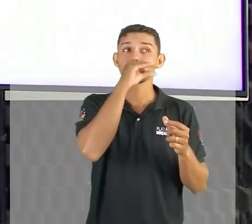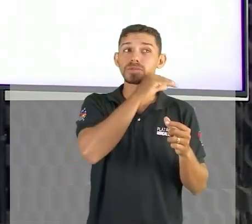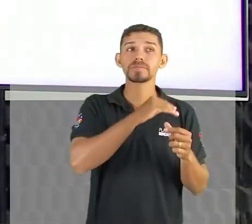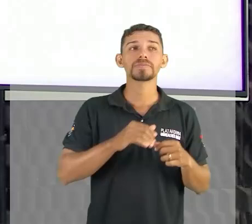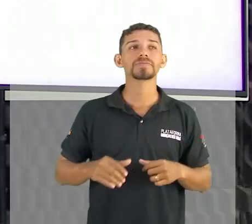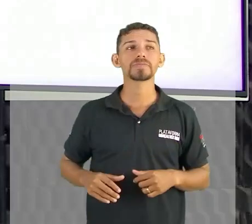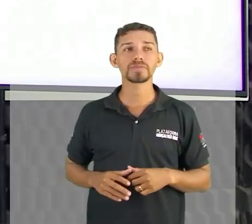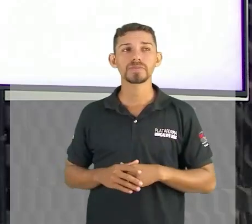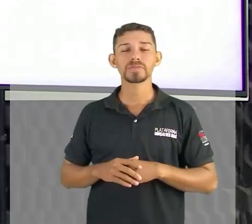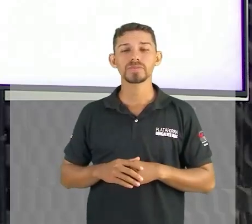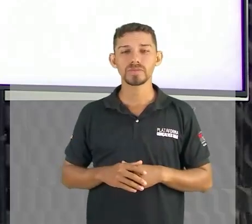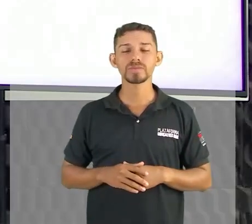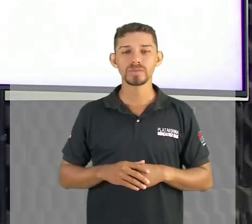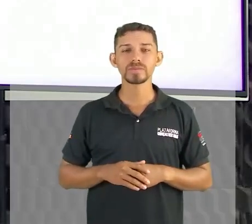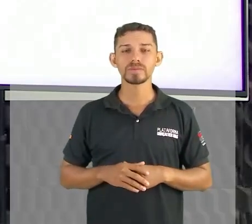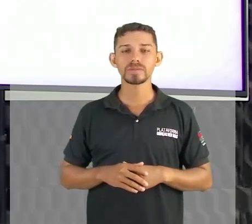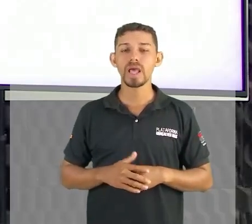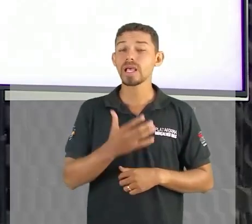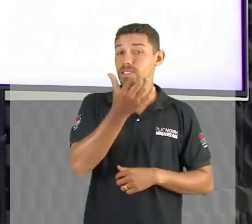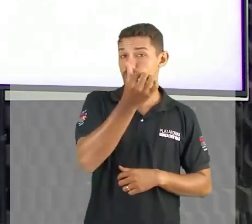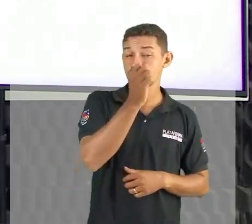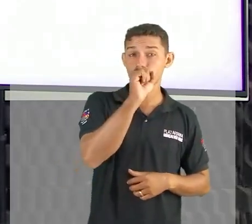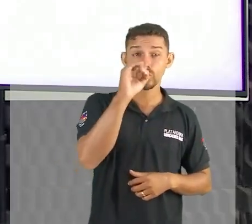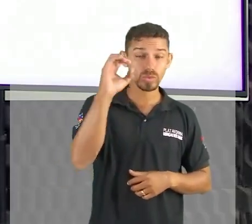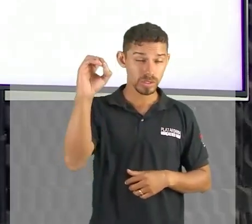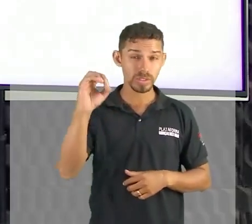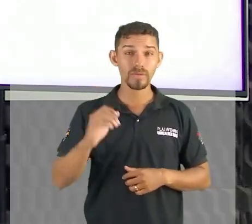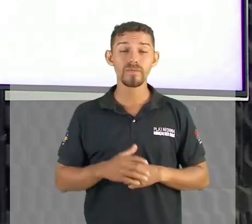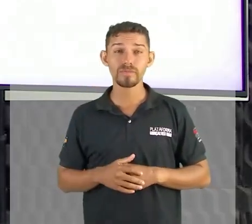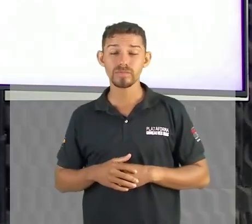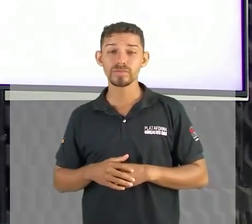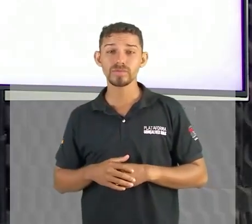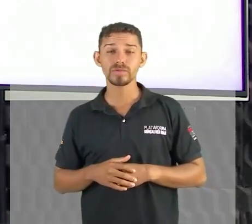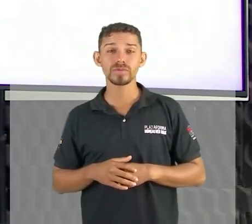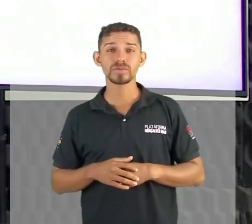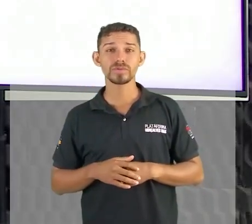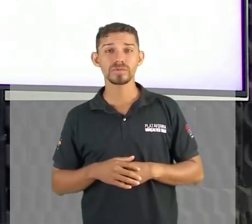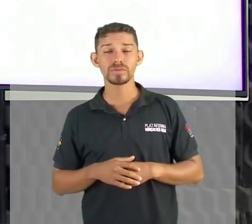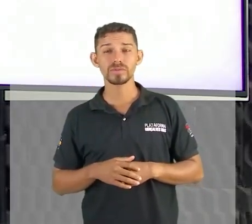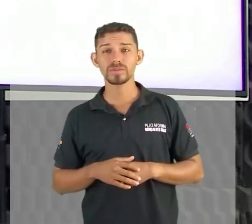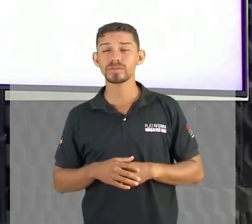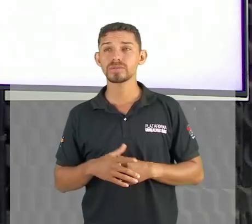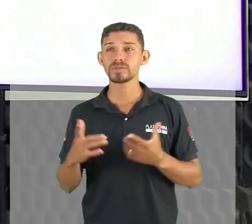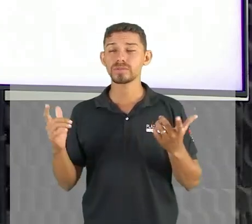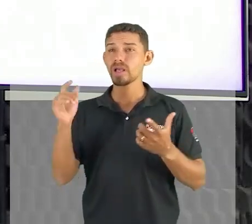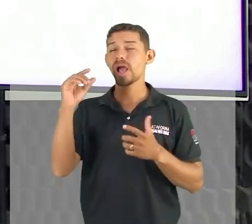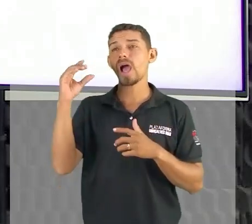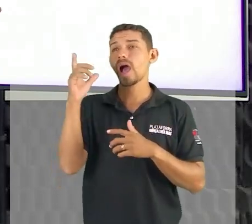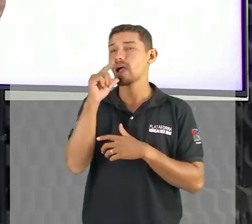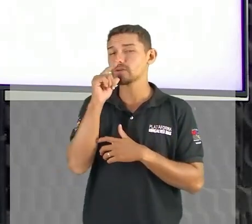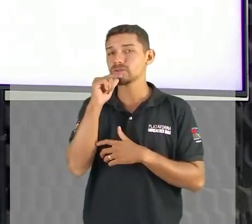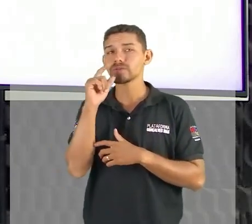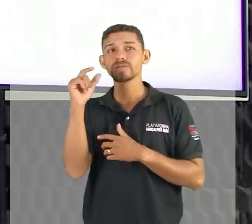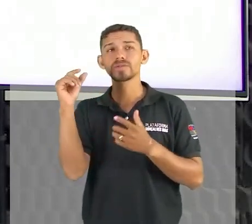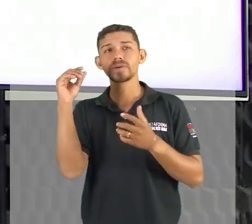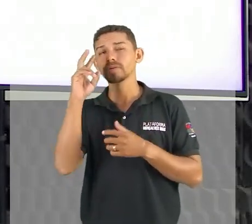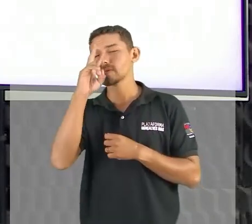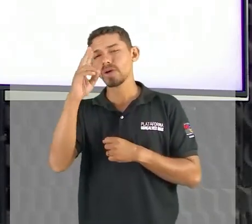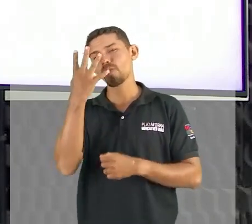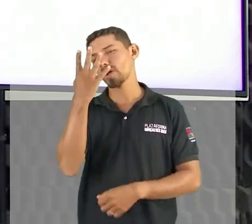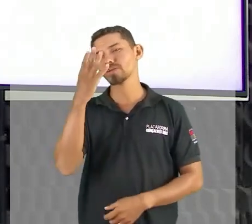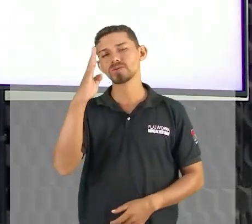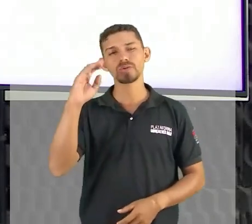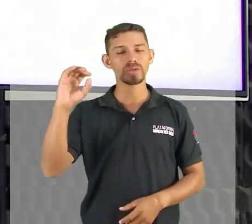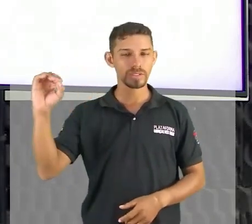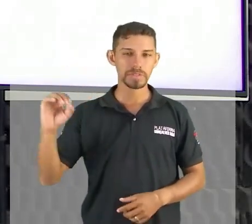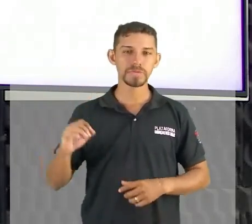é maior seria 6.800 no verão que precisa de água menos quente uma potência menor